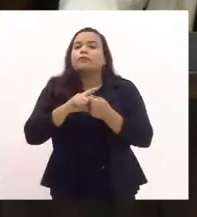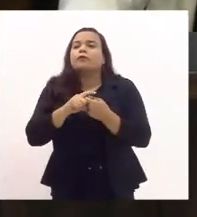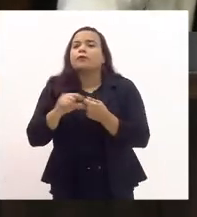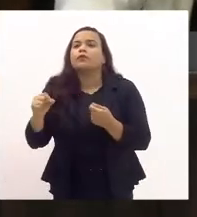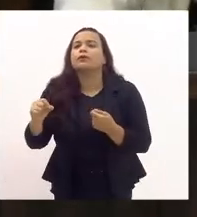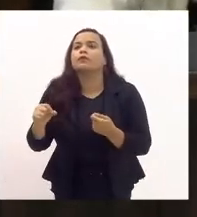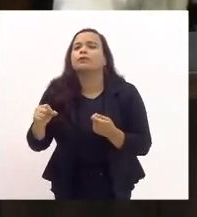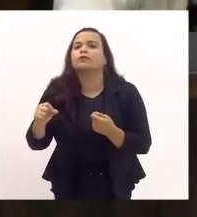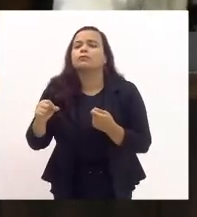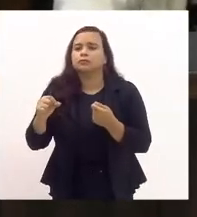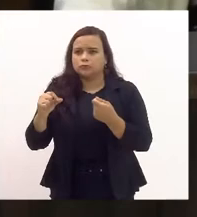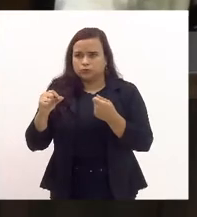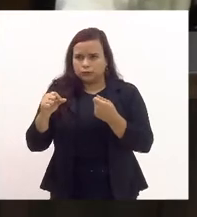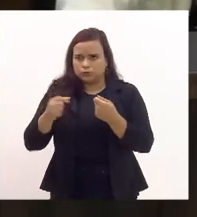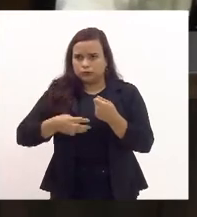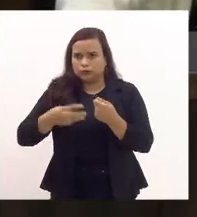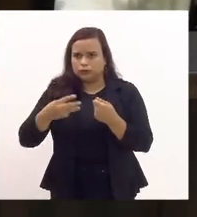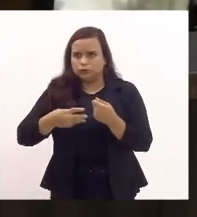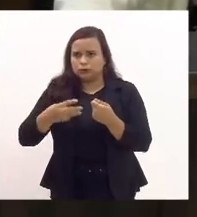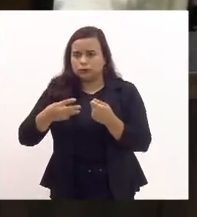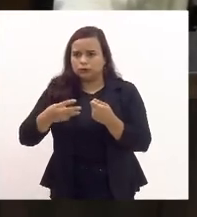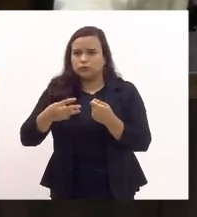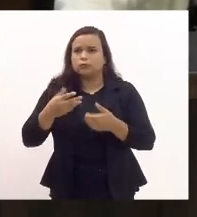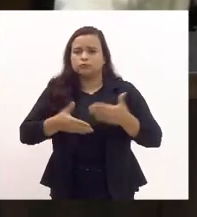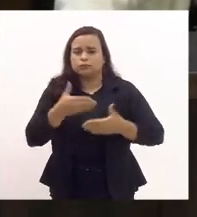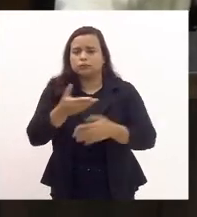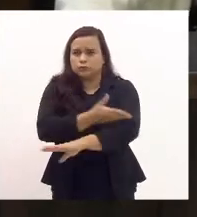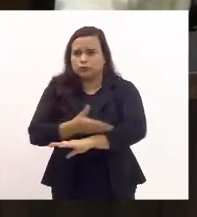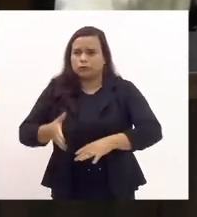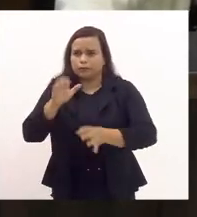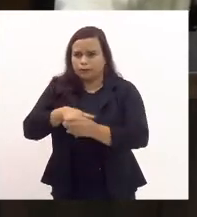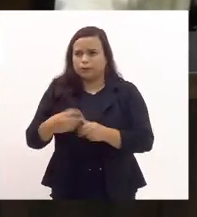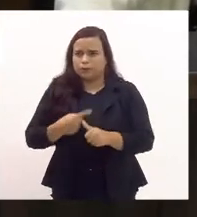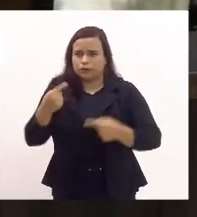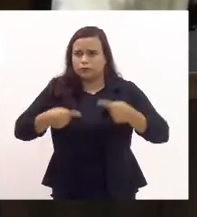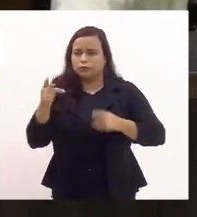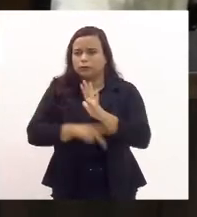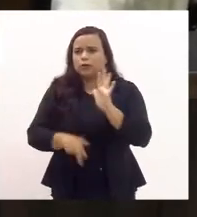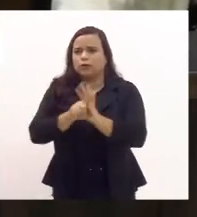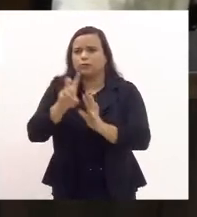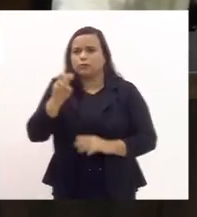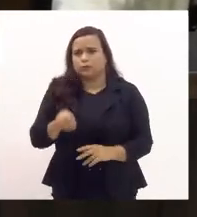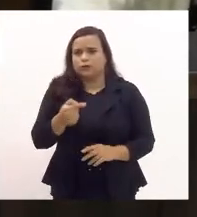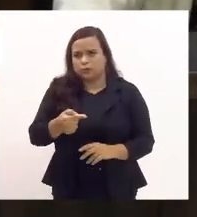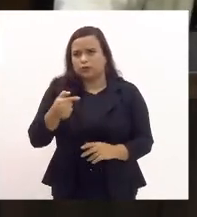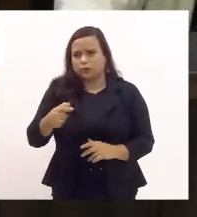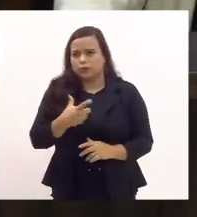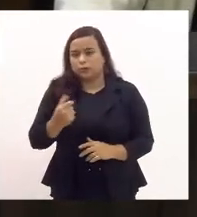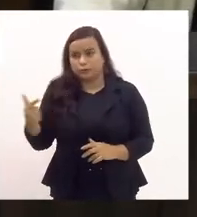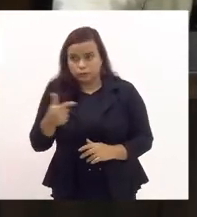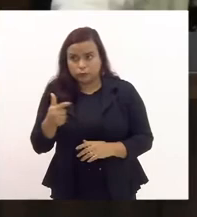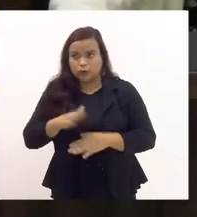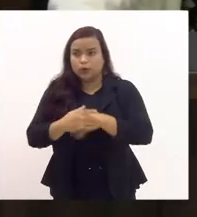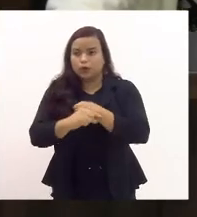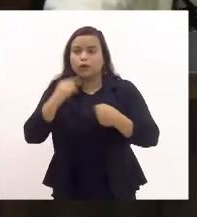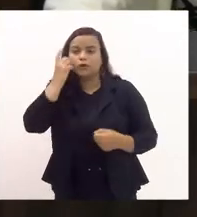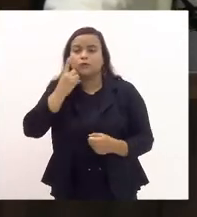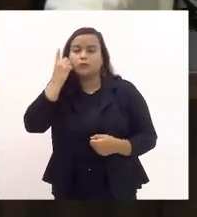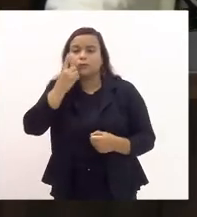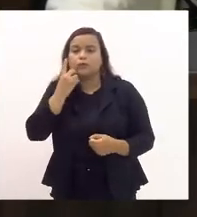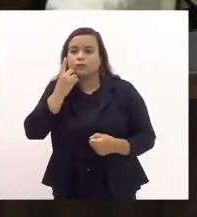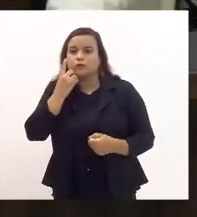em tramitação ordinária em votação em primeira discussão projeto de lei 5077 de 21 de autoria dos